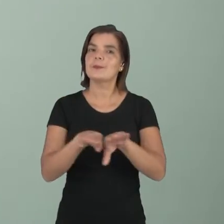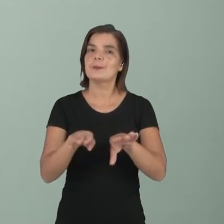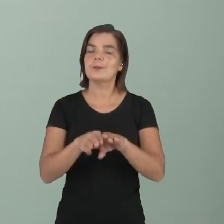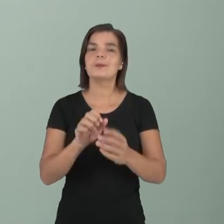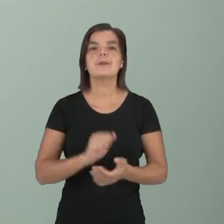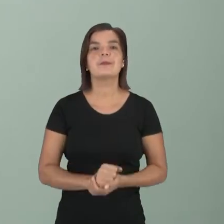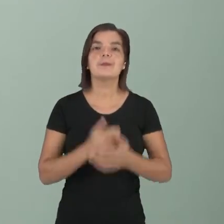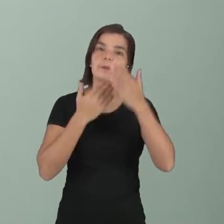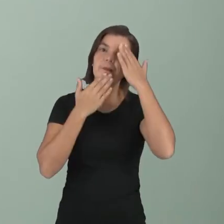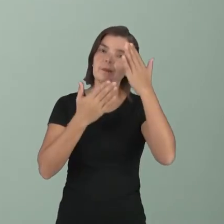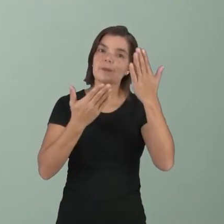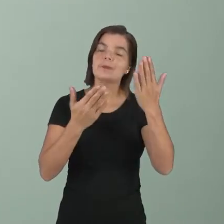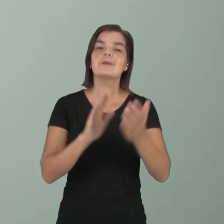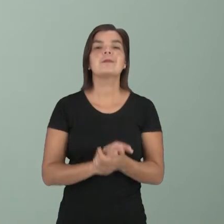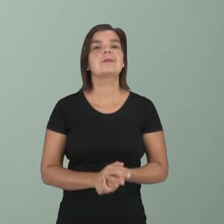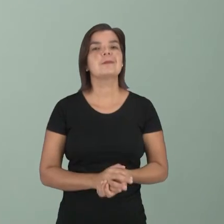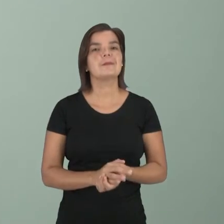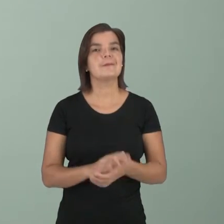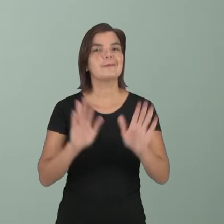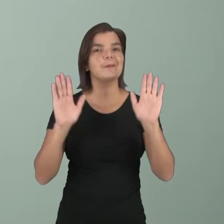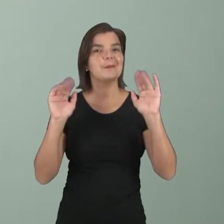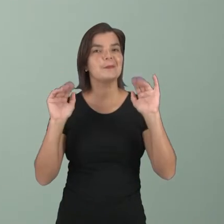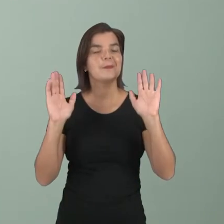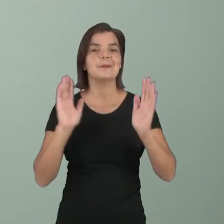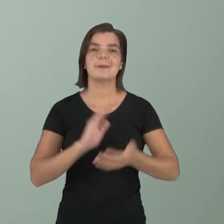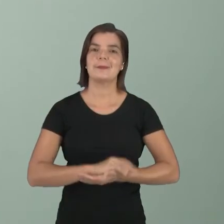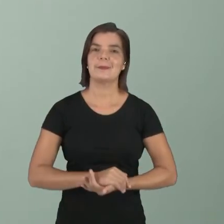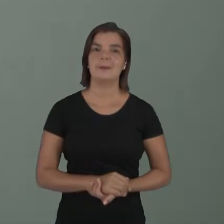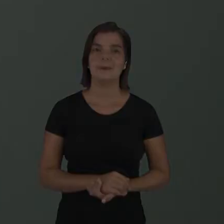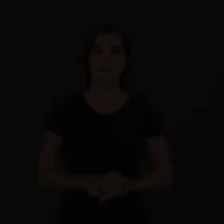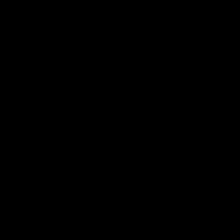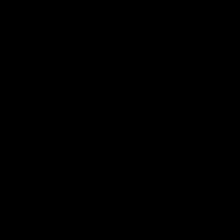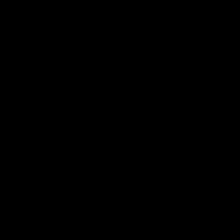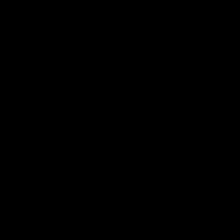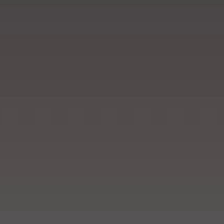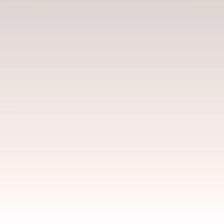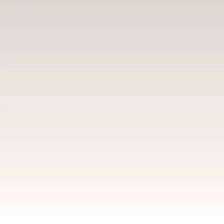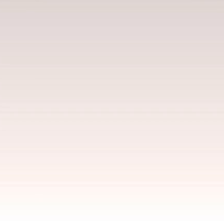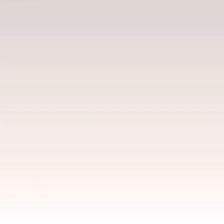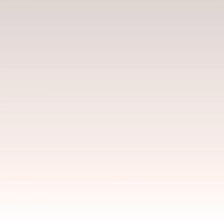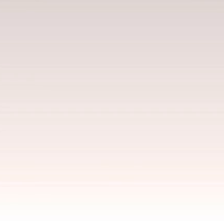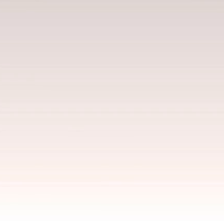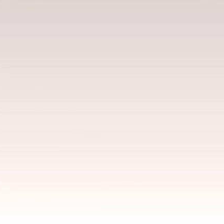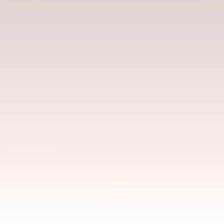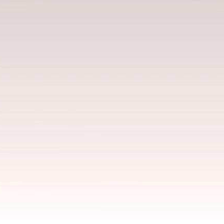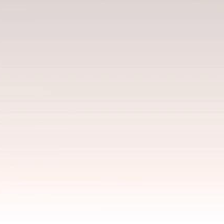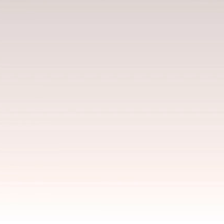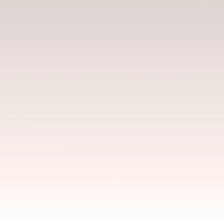necessário, tá? Obrigado pela companhia e até mais.